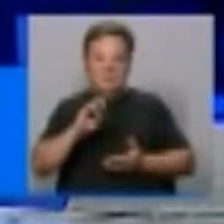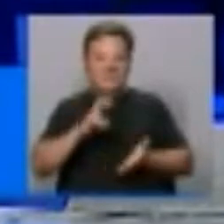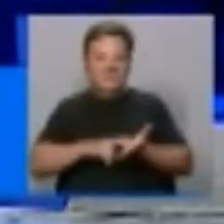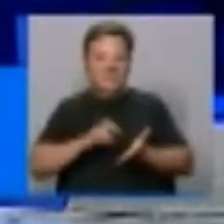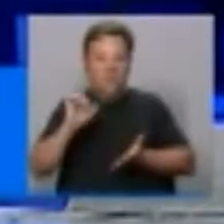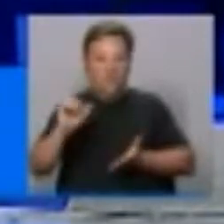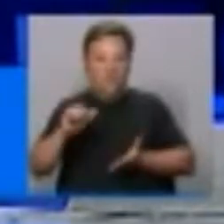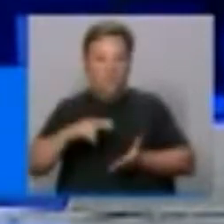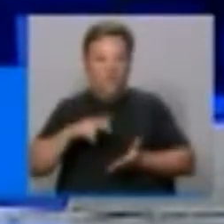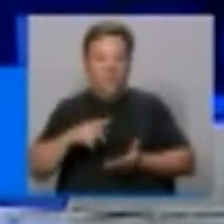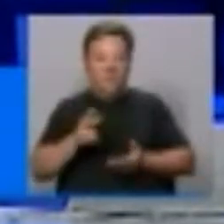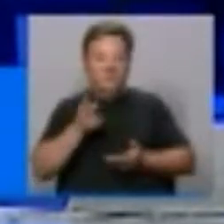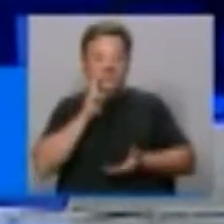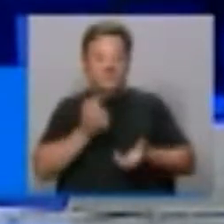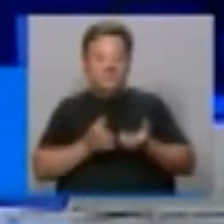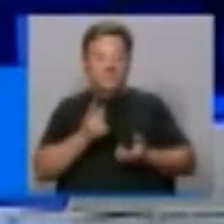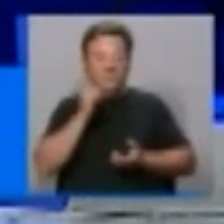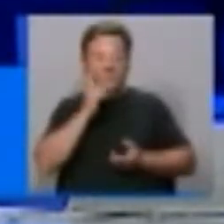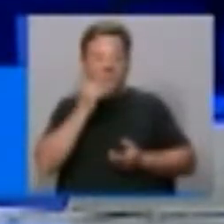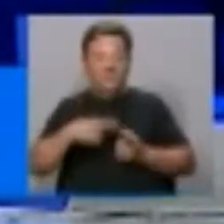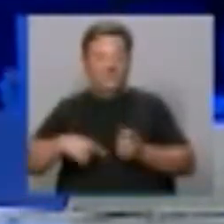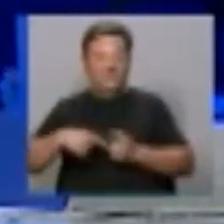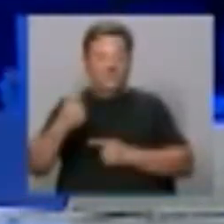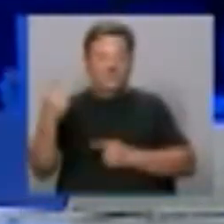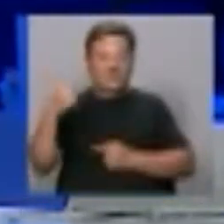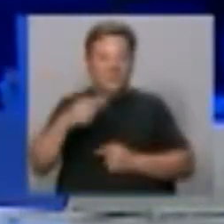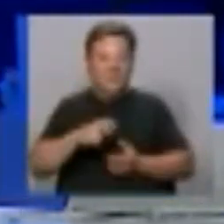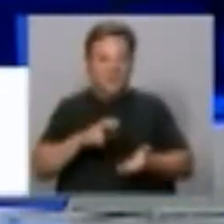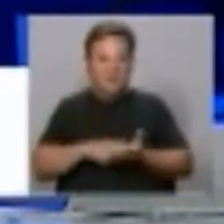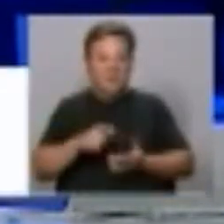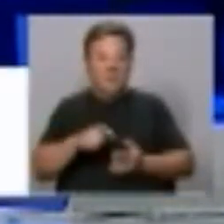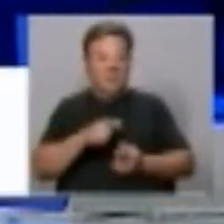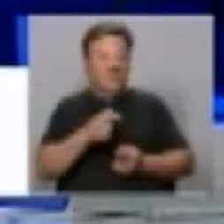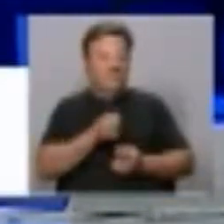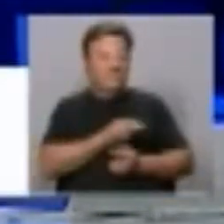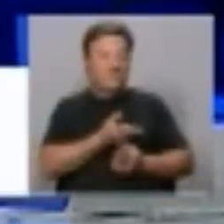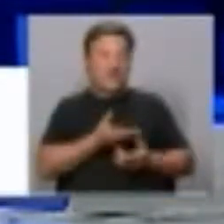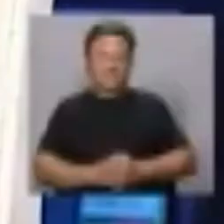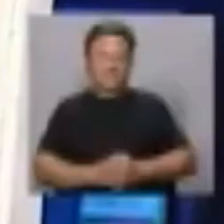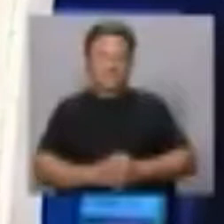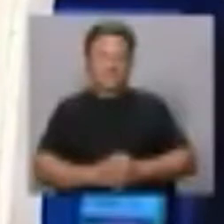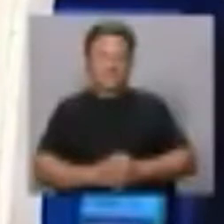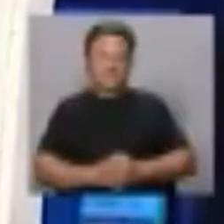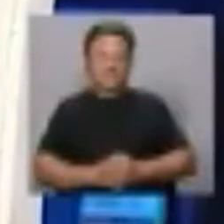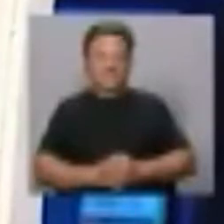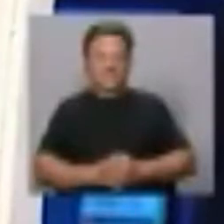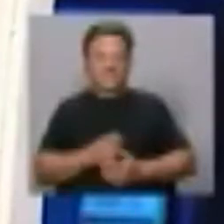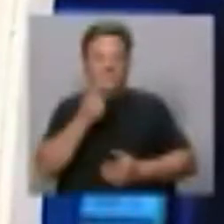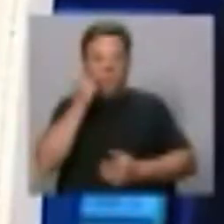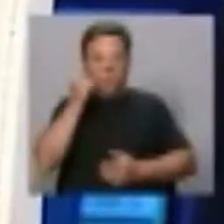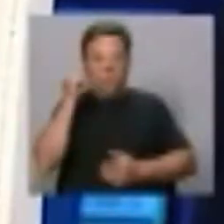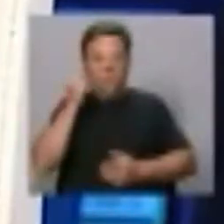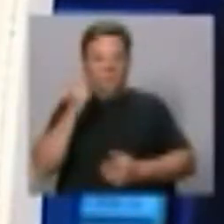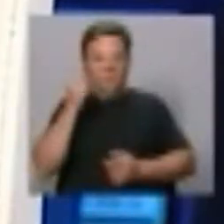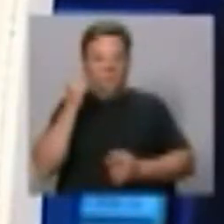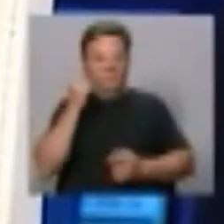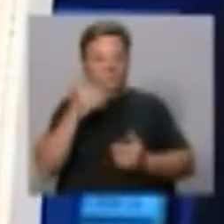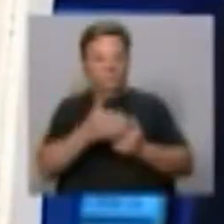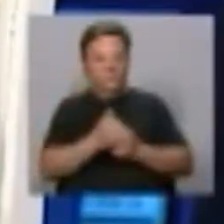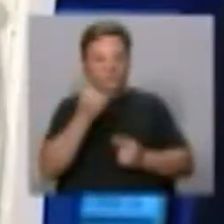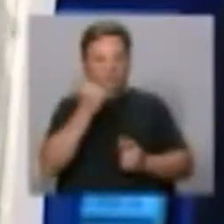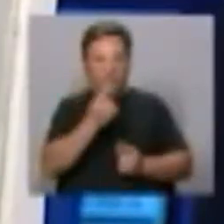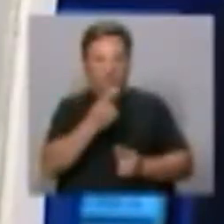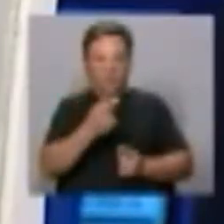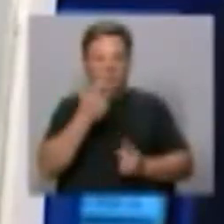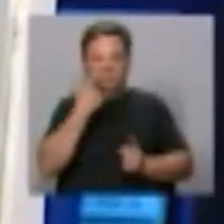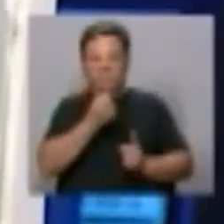A chefe de cozinha é uma refugiada síria. As ajudantes de cozinha, os empregados de mesa. O homem que ontem matou uma pessoa e feriu